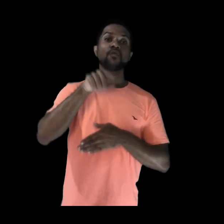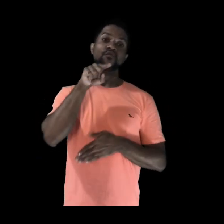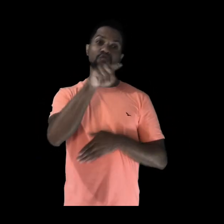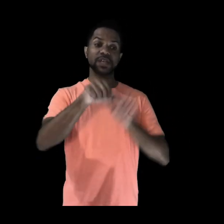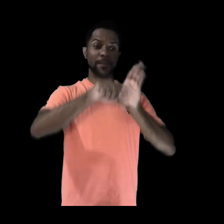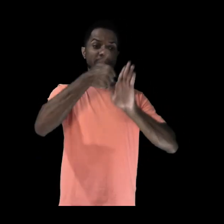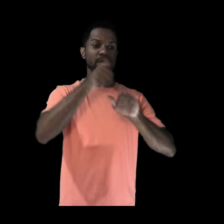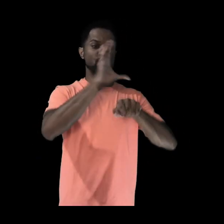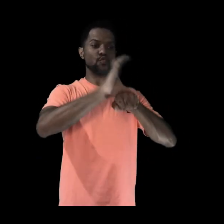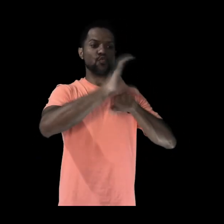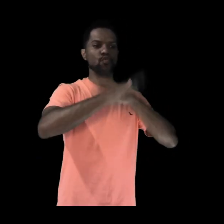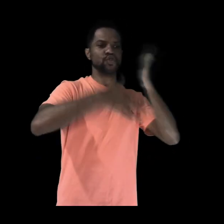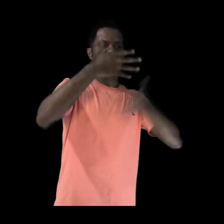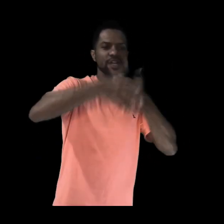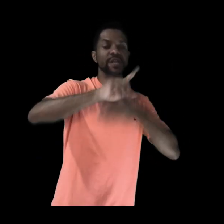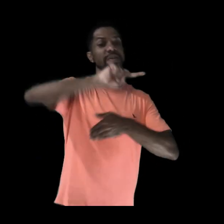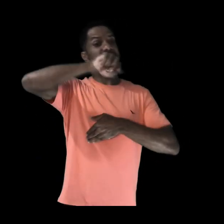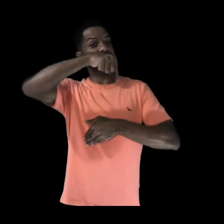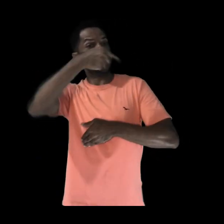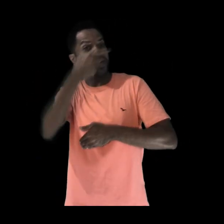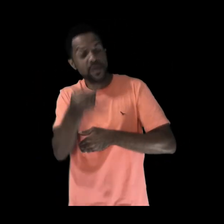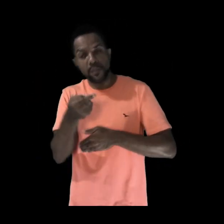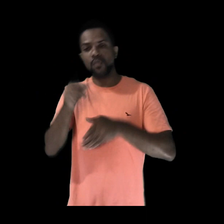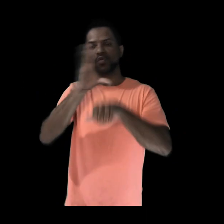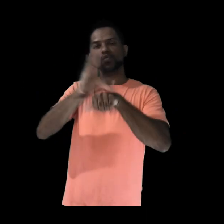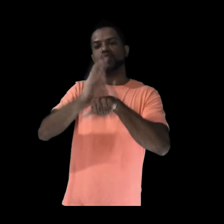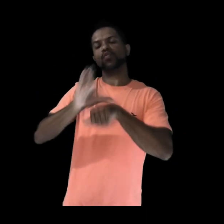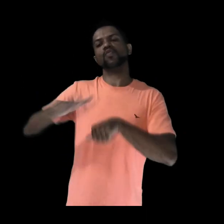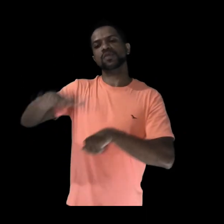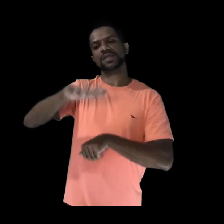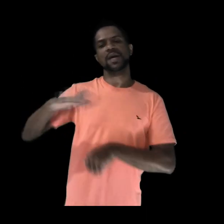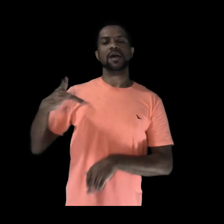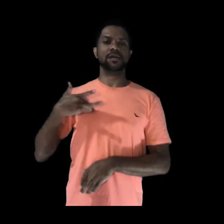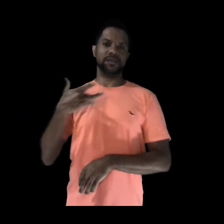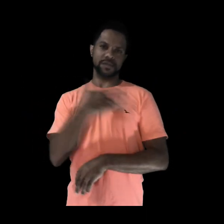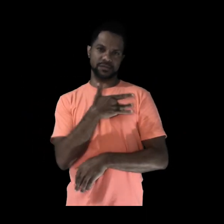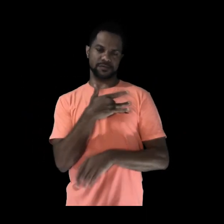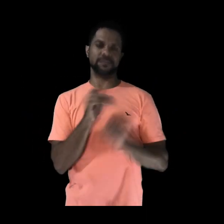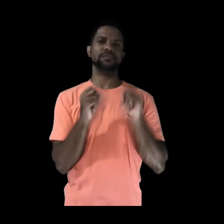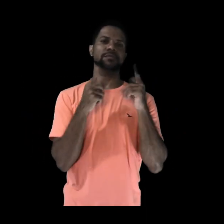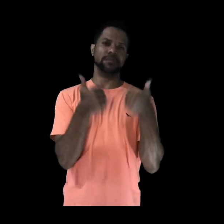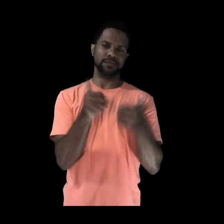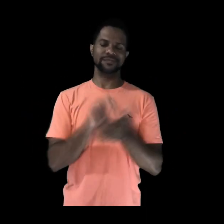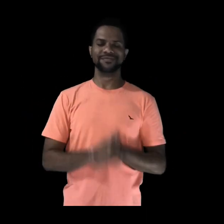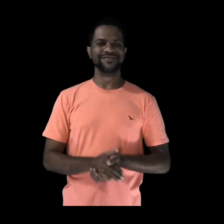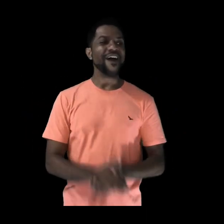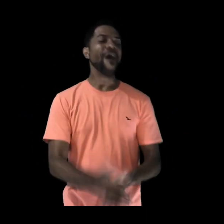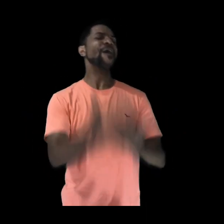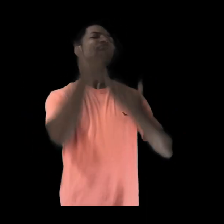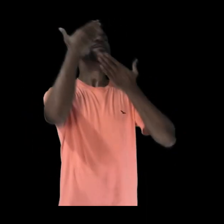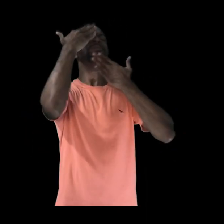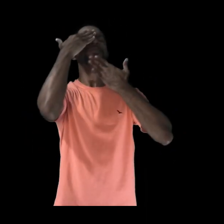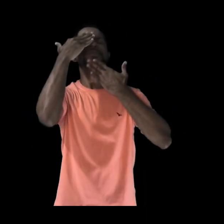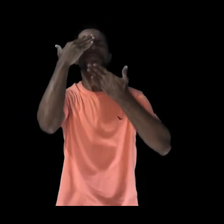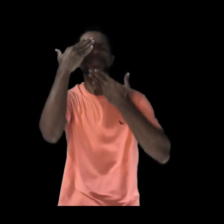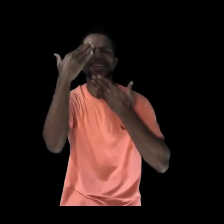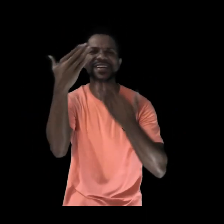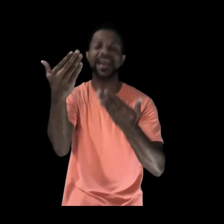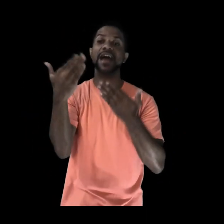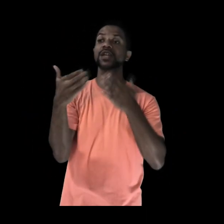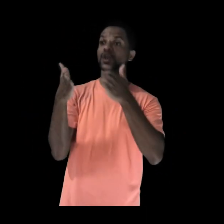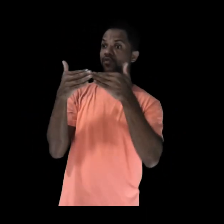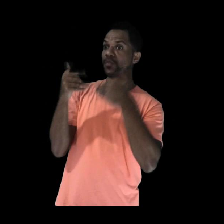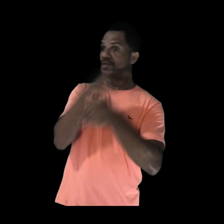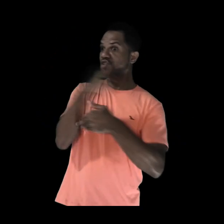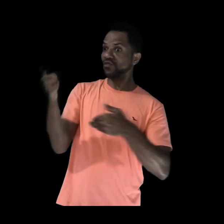de formação. Vocês podem fazer um curso de Libras e depois um curso para a área da saúde. Muito bom, gente. Obrigadão mais